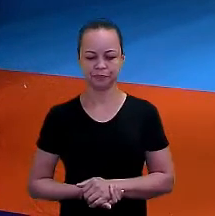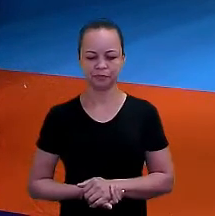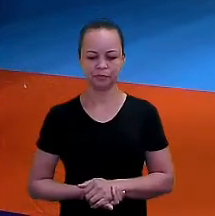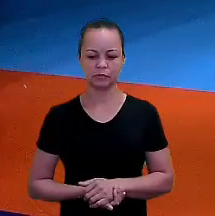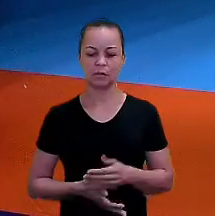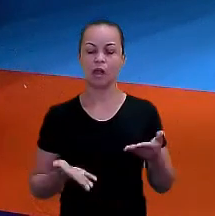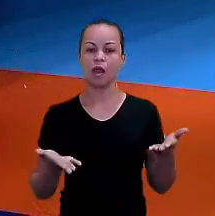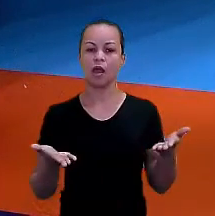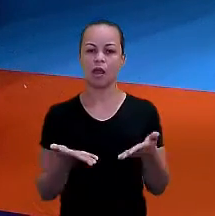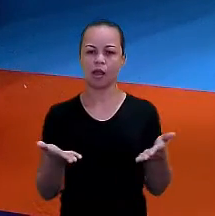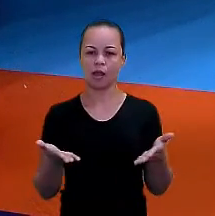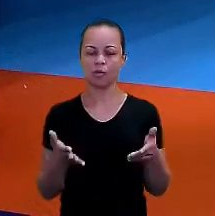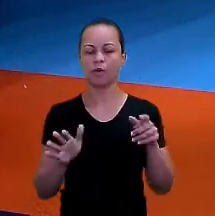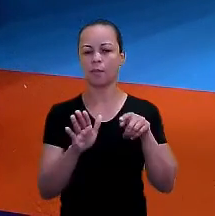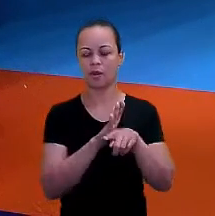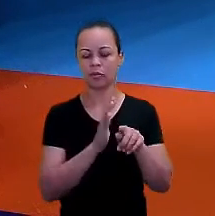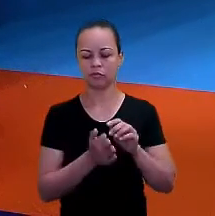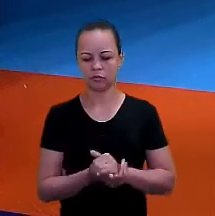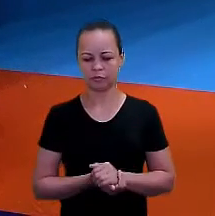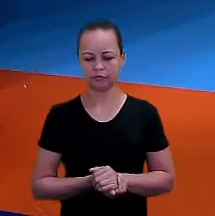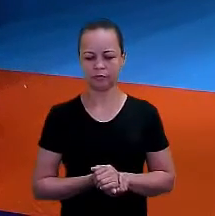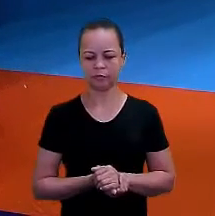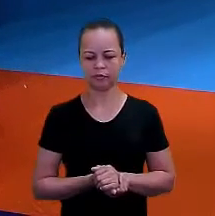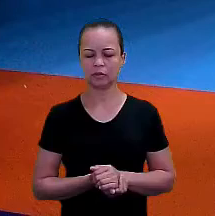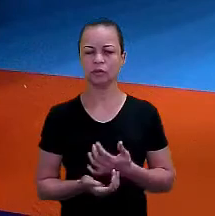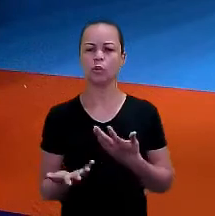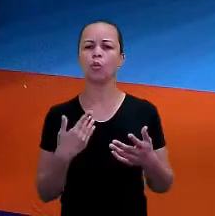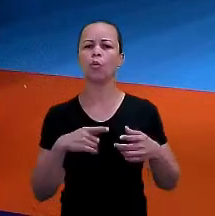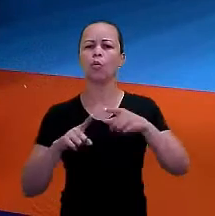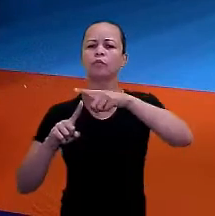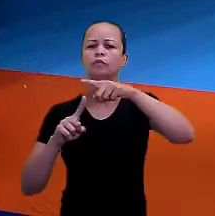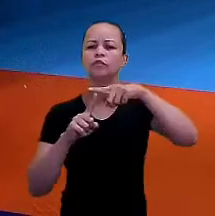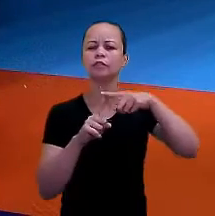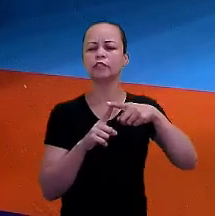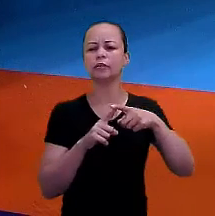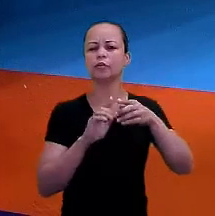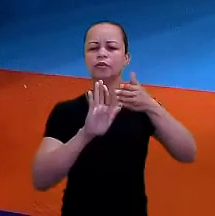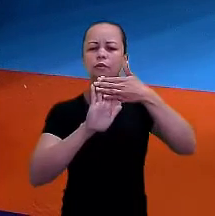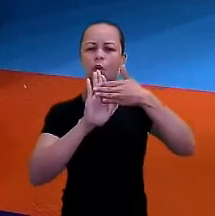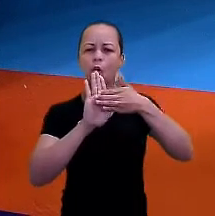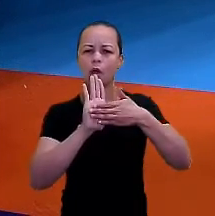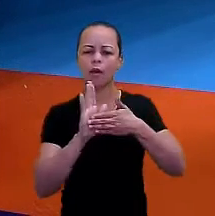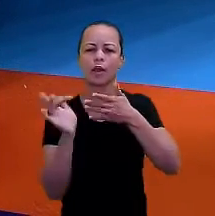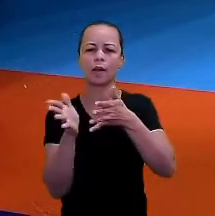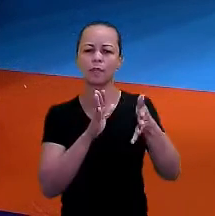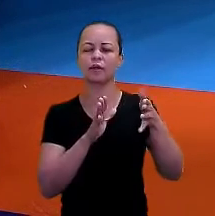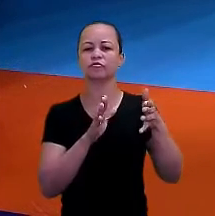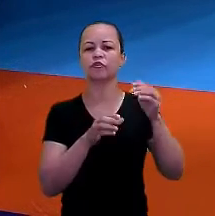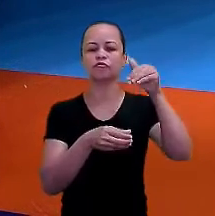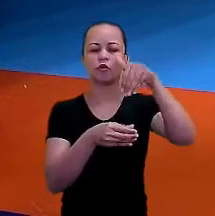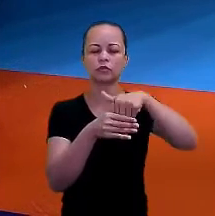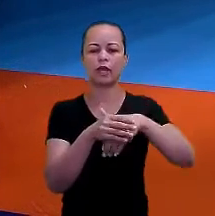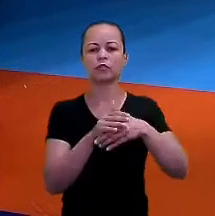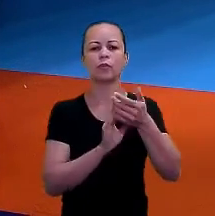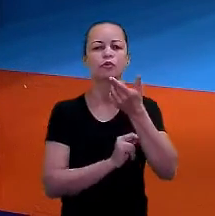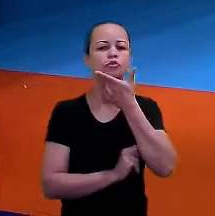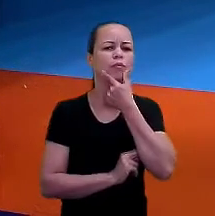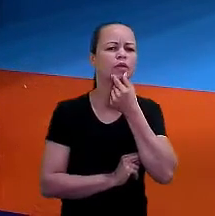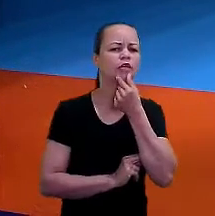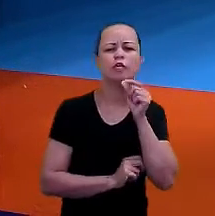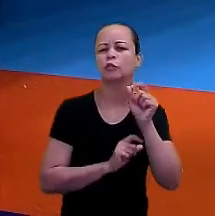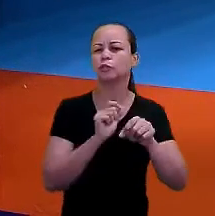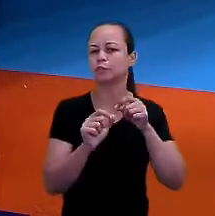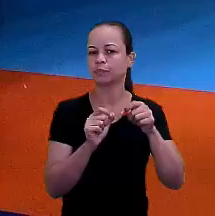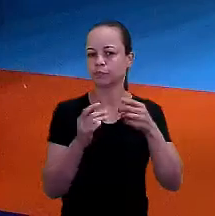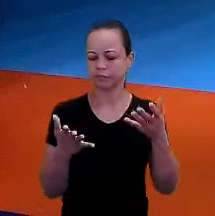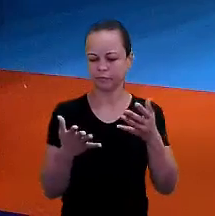pergunta é: qual foi o tipo de programa mais voltado pelos meninos? Tá certo?